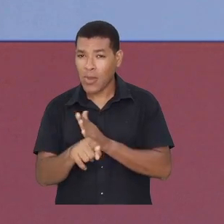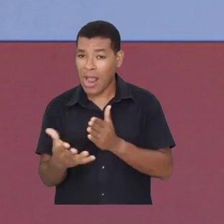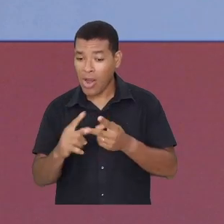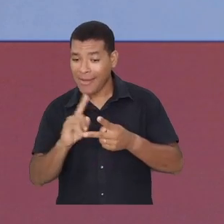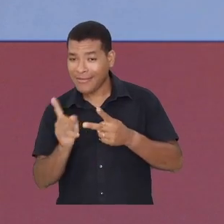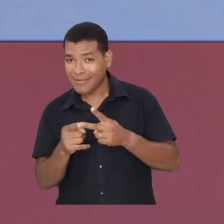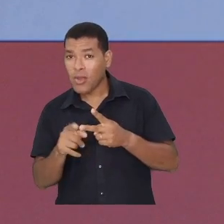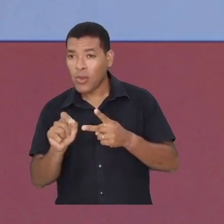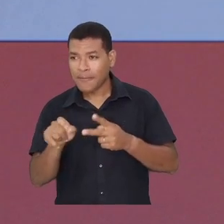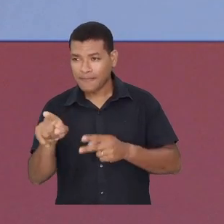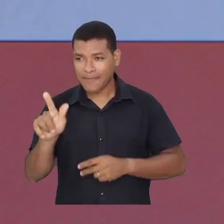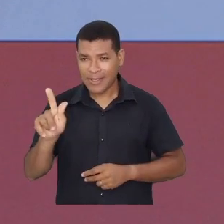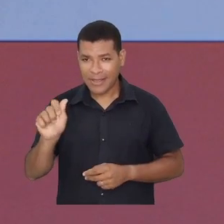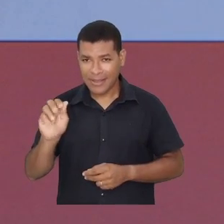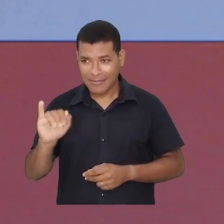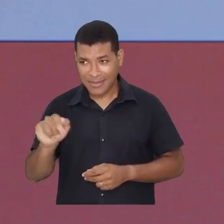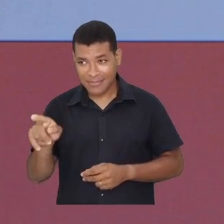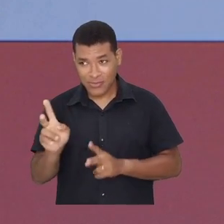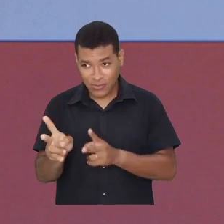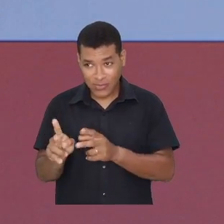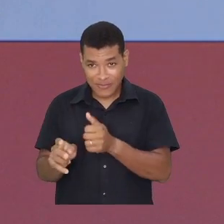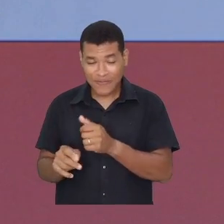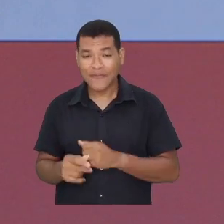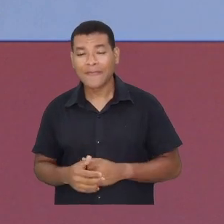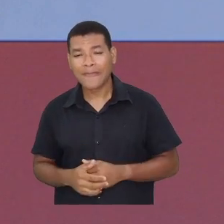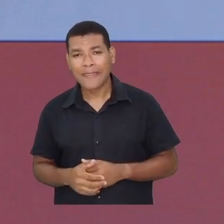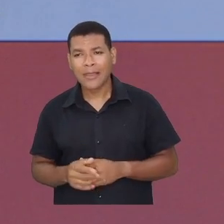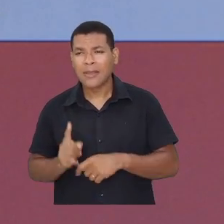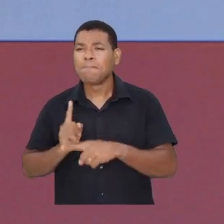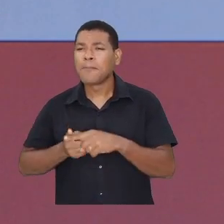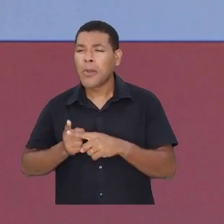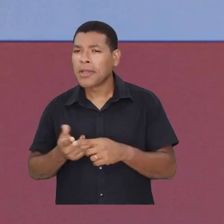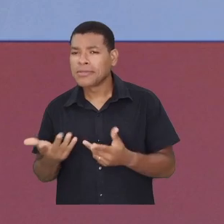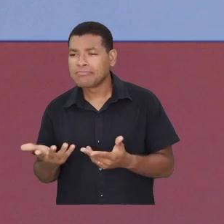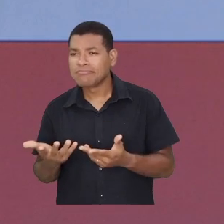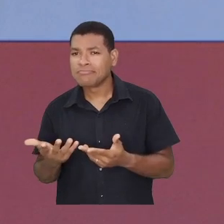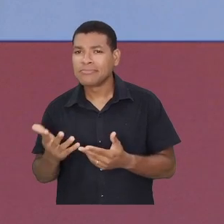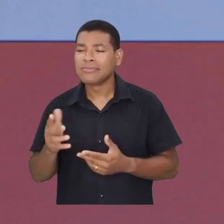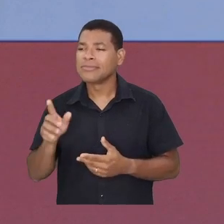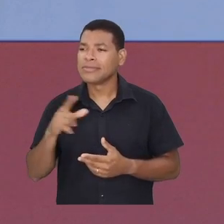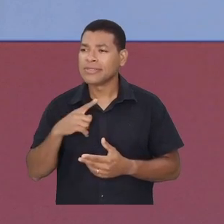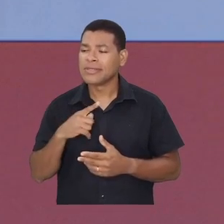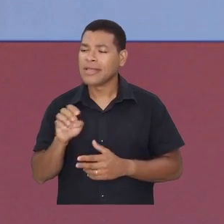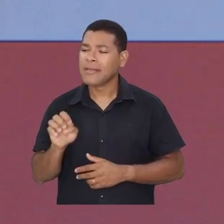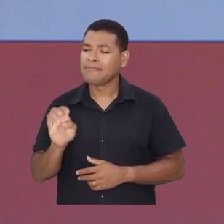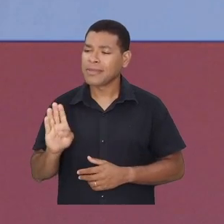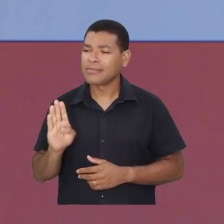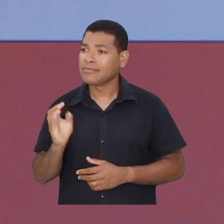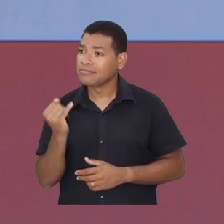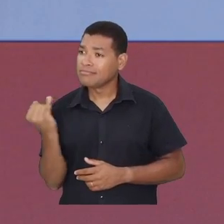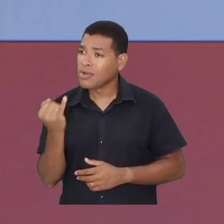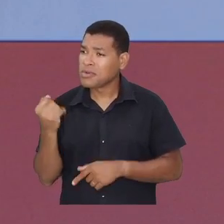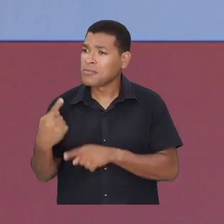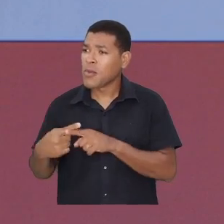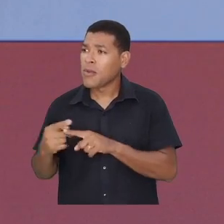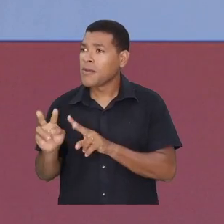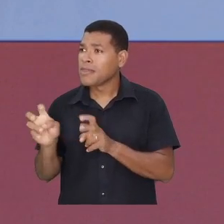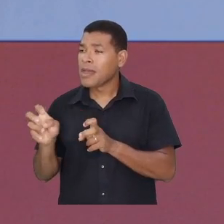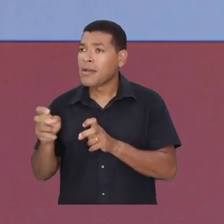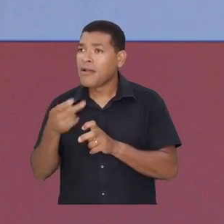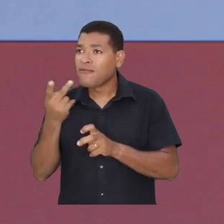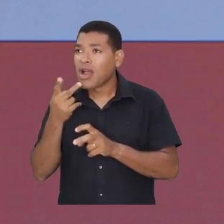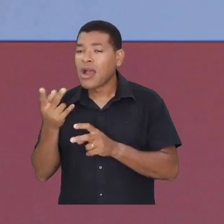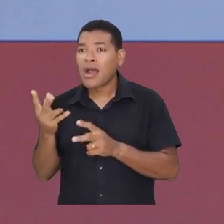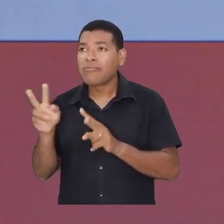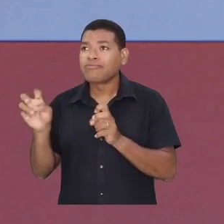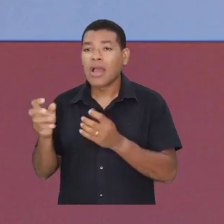é, Gabi, vou continuar contigo então. Claro. Por que que será que employer branding ficou tão importante, um tema tão falado, né,